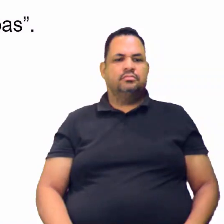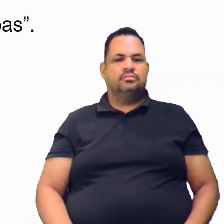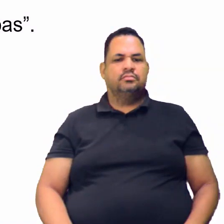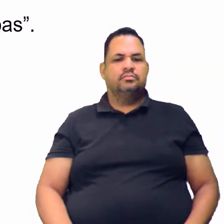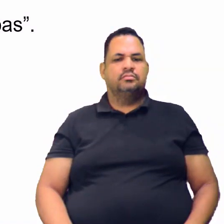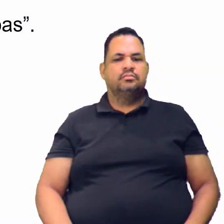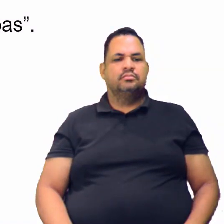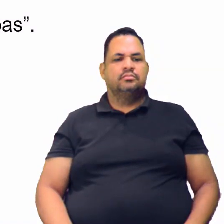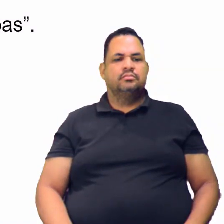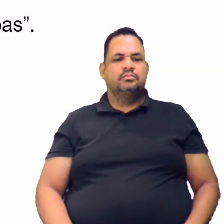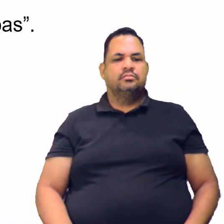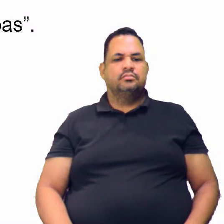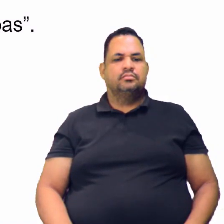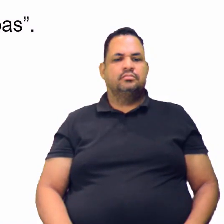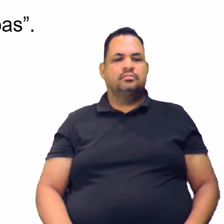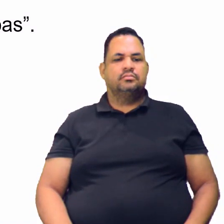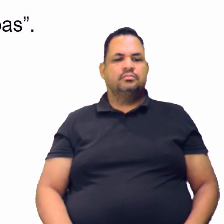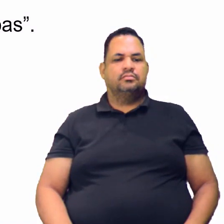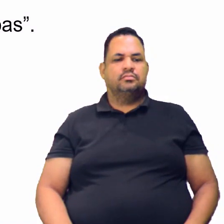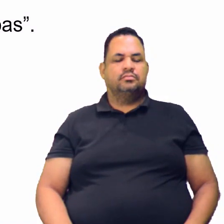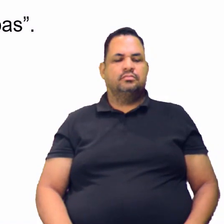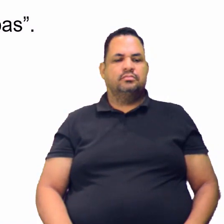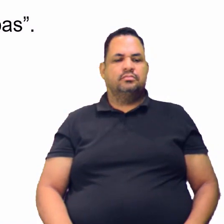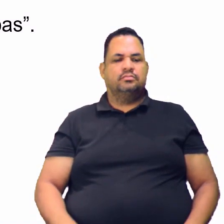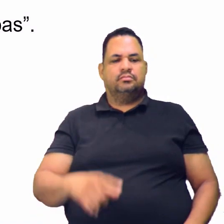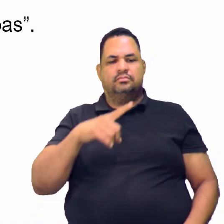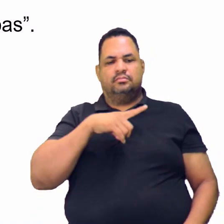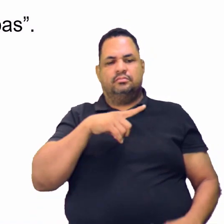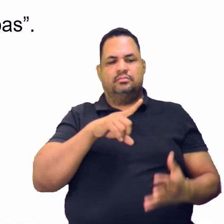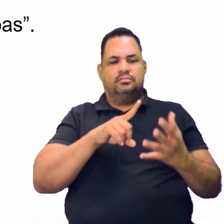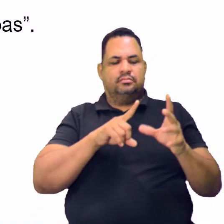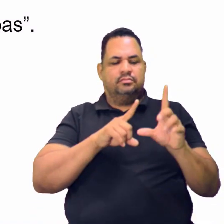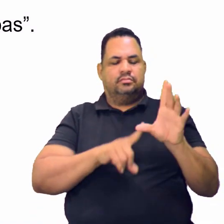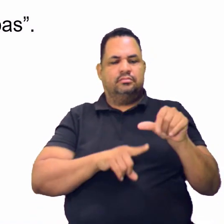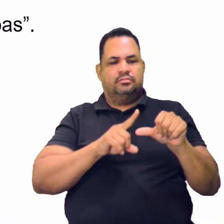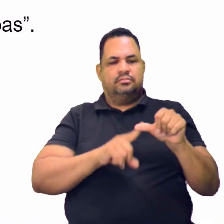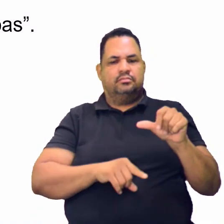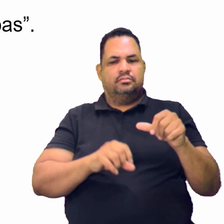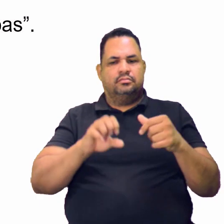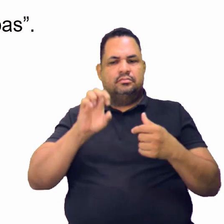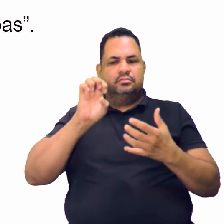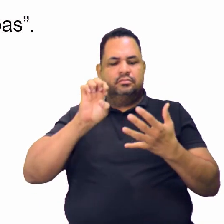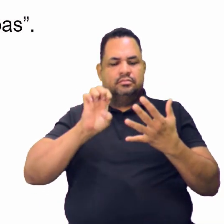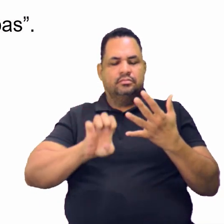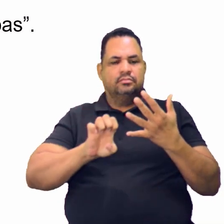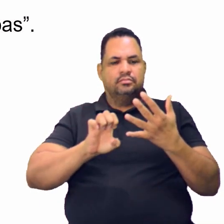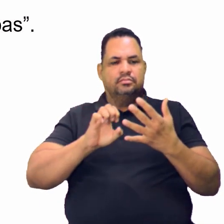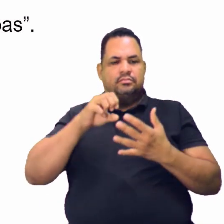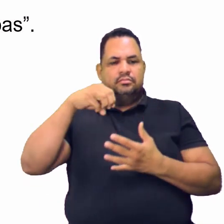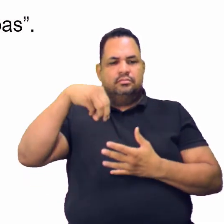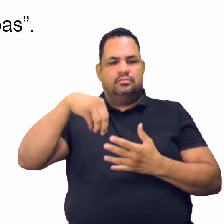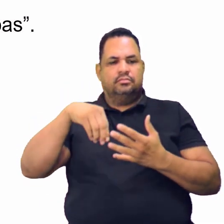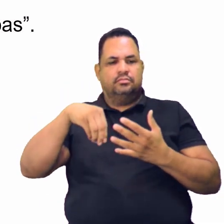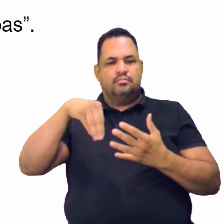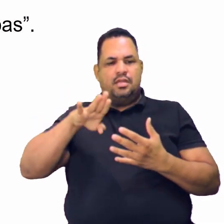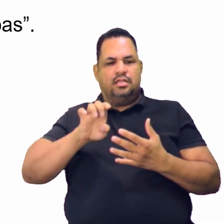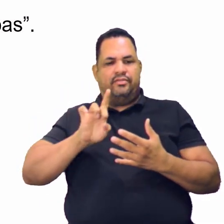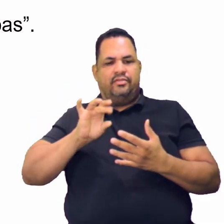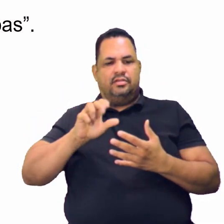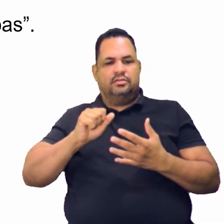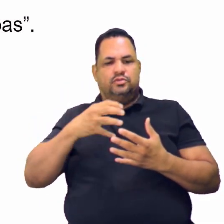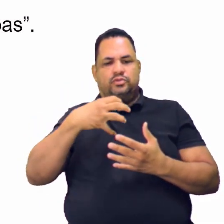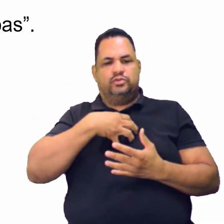Agora você, gabaritando, nós temos aqui a letra E, né? A metaforização do sentido